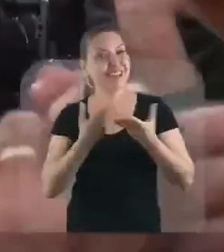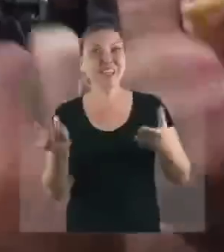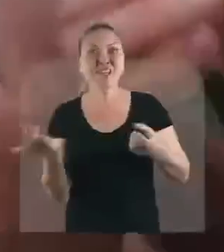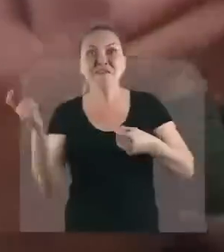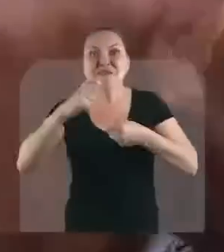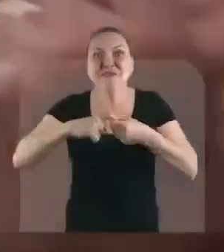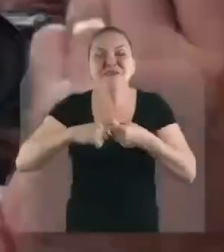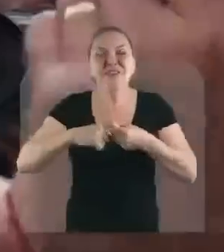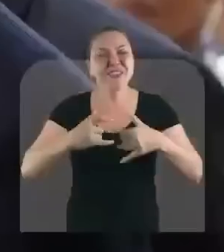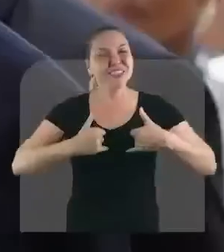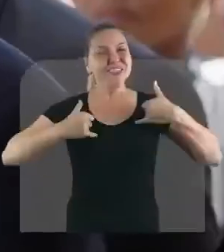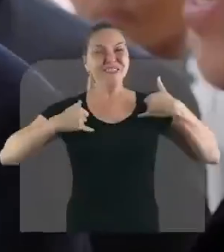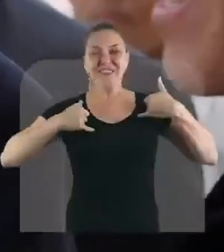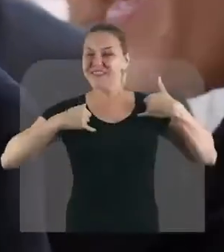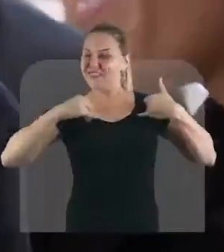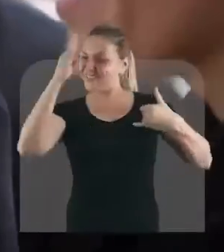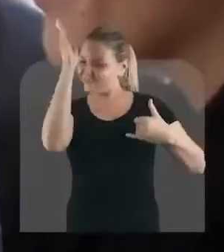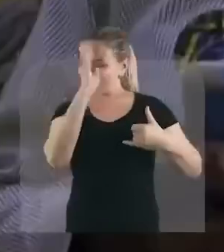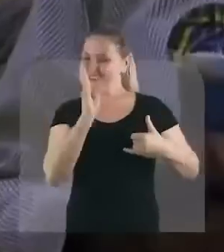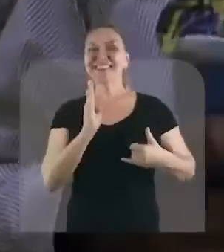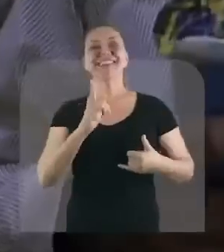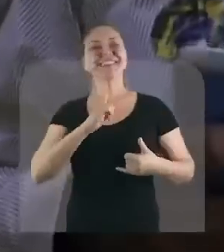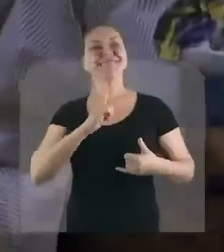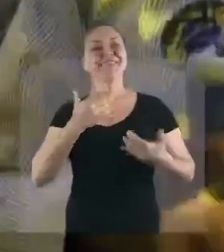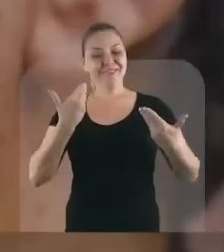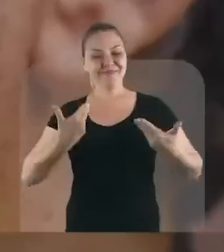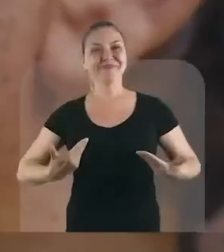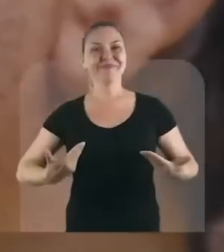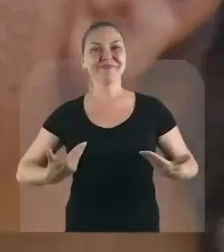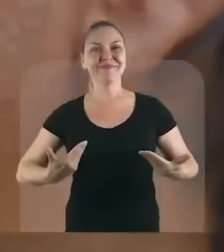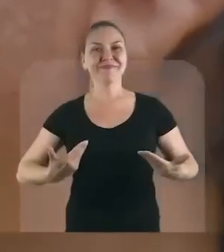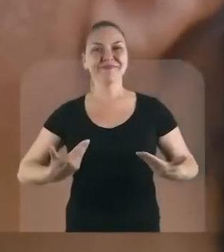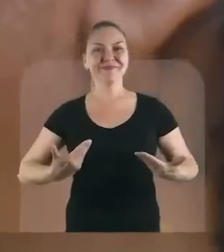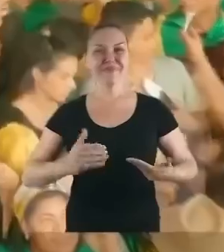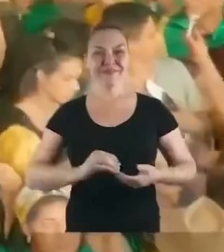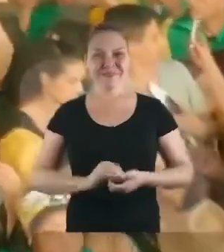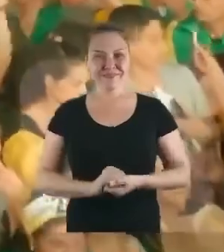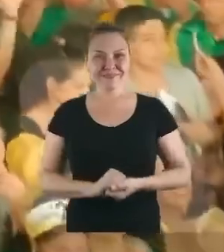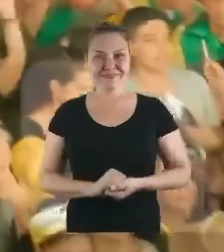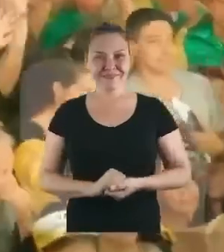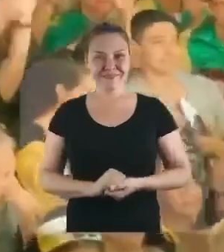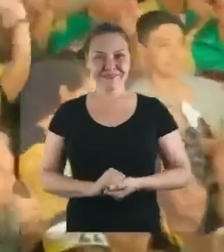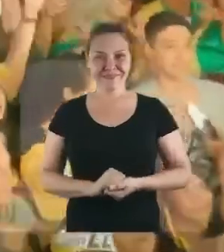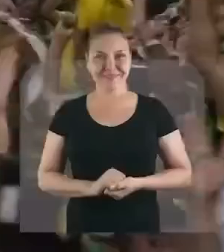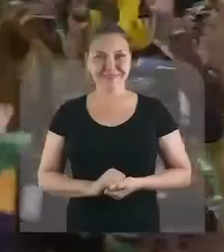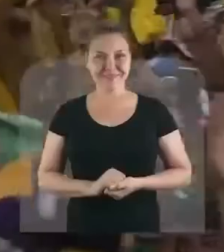está trazendo de volta o orgulho de ser brasileiro.